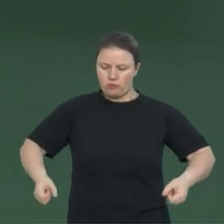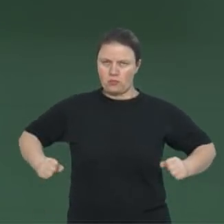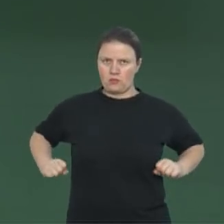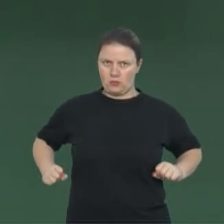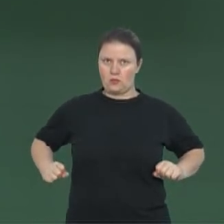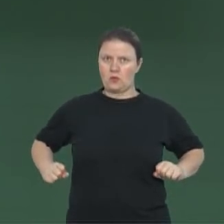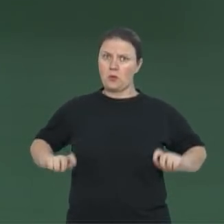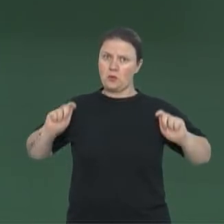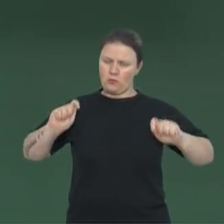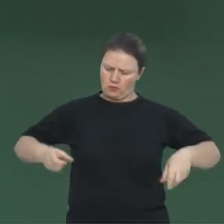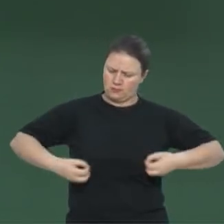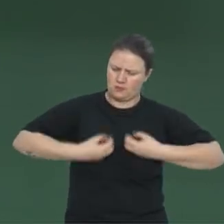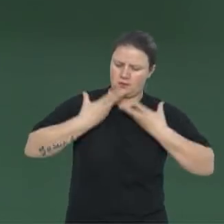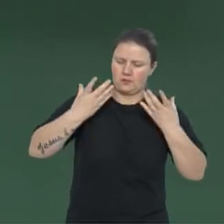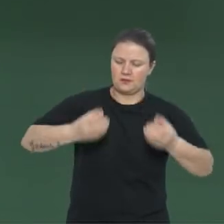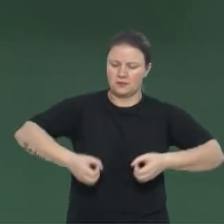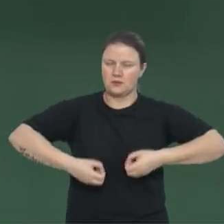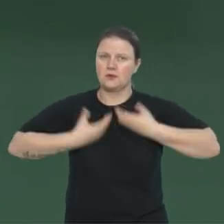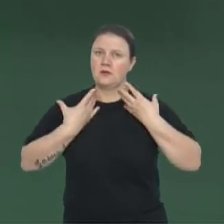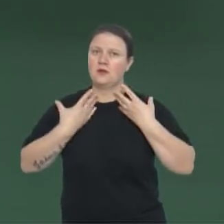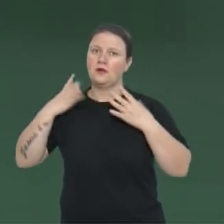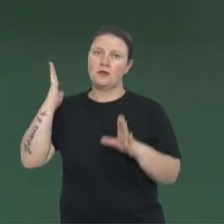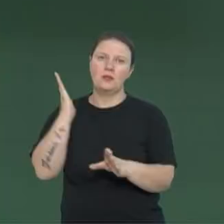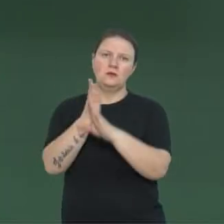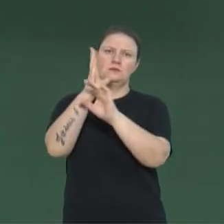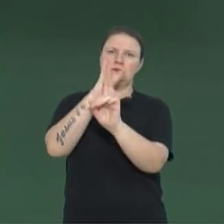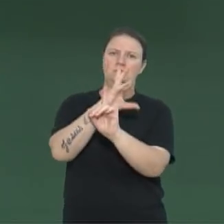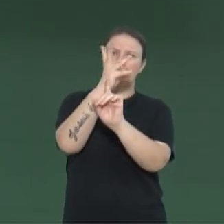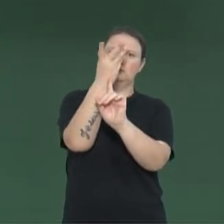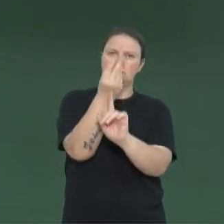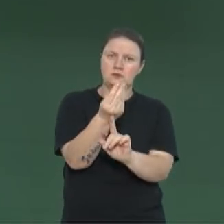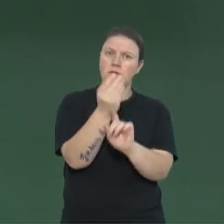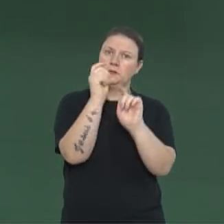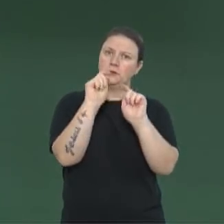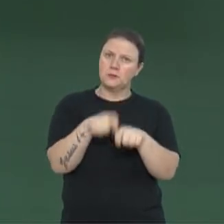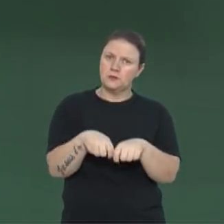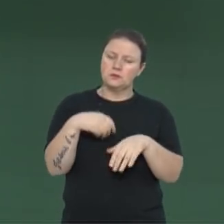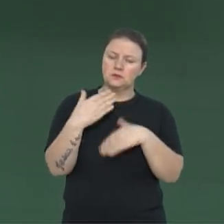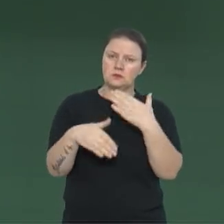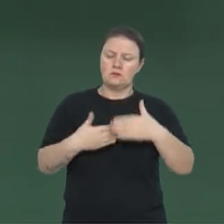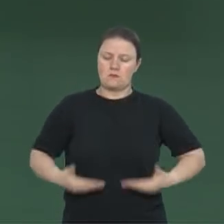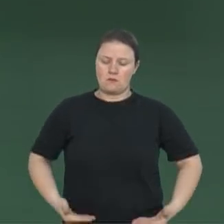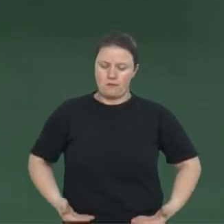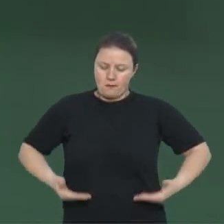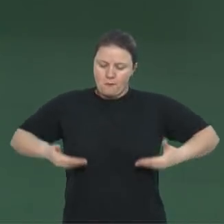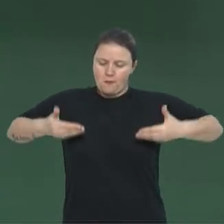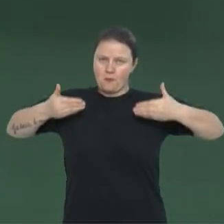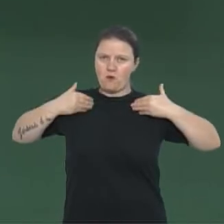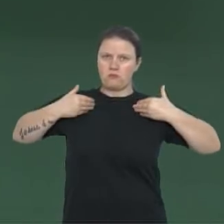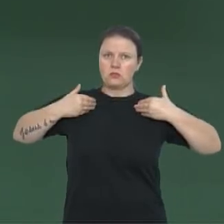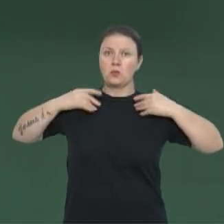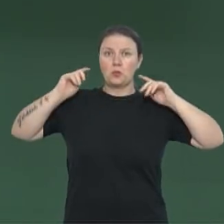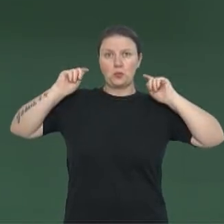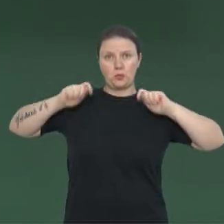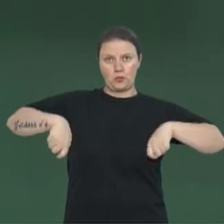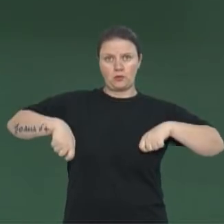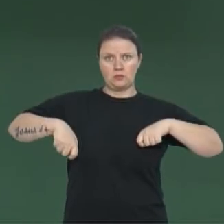podem se expressar artisticamente. Porque eles podem desenvolver a parte de cima do corpo,